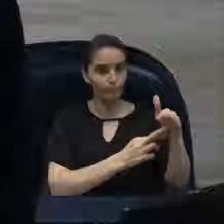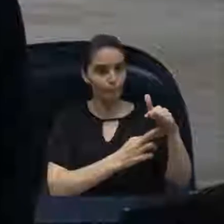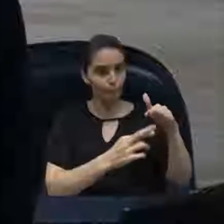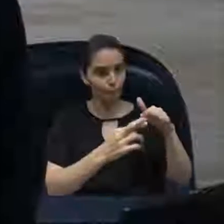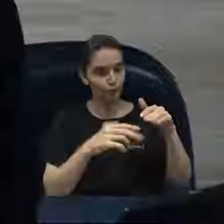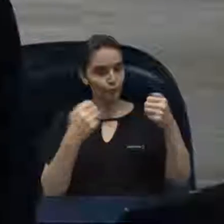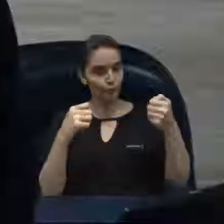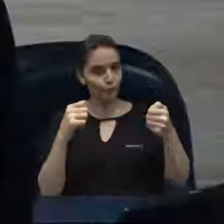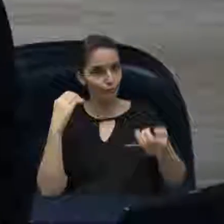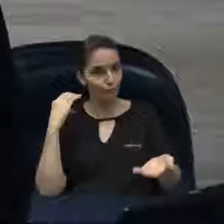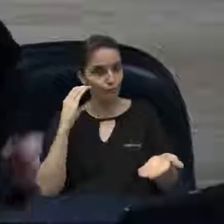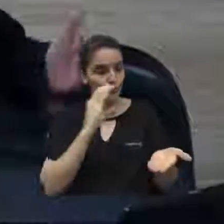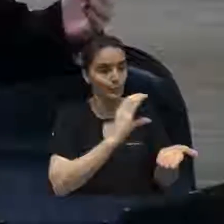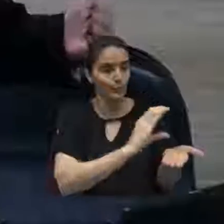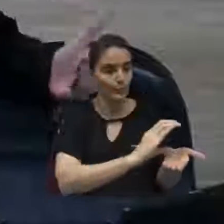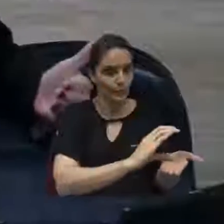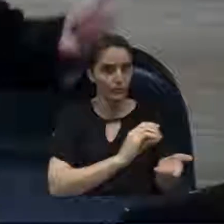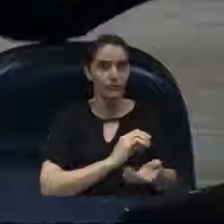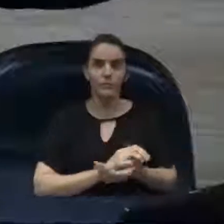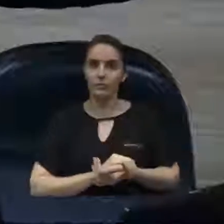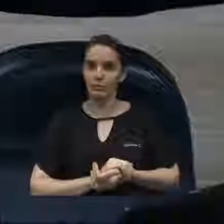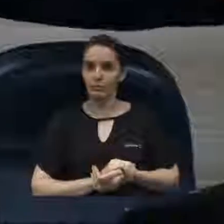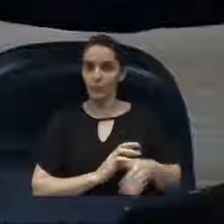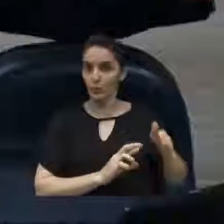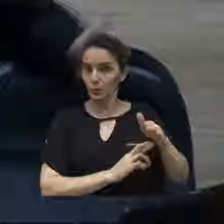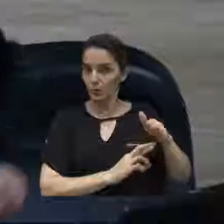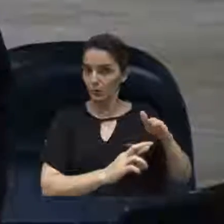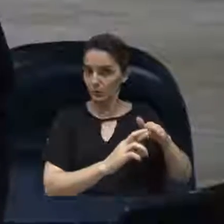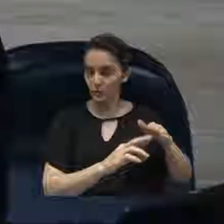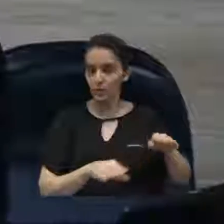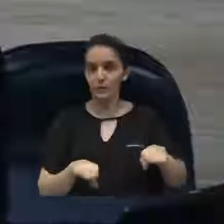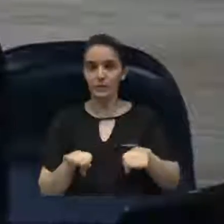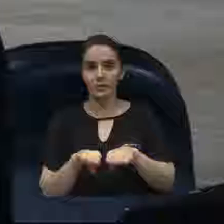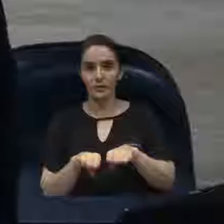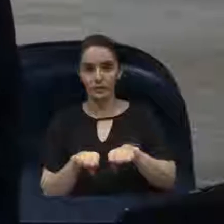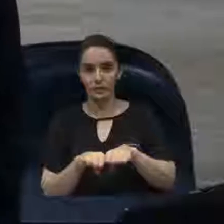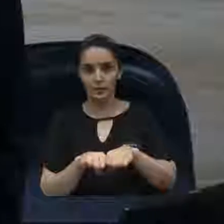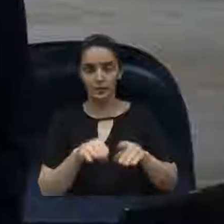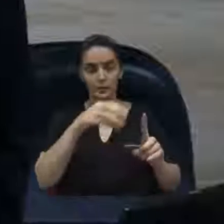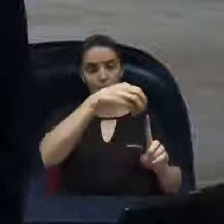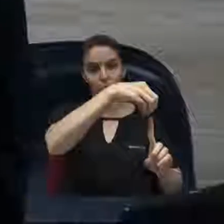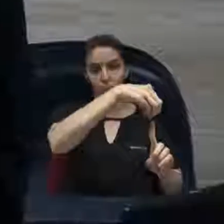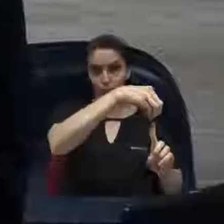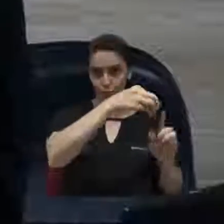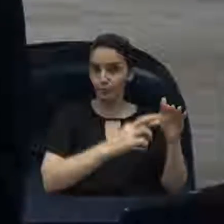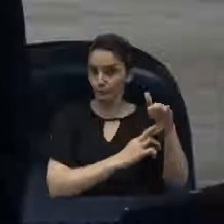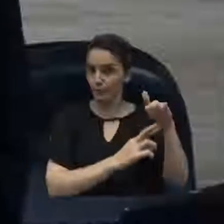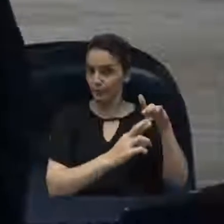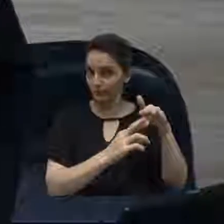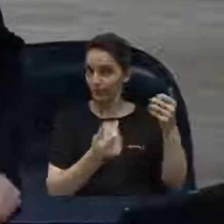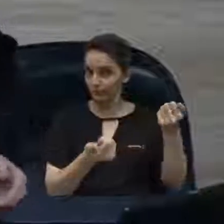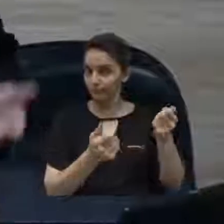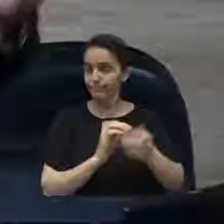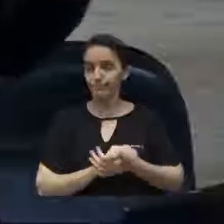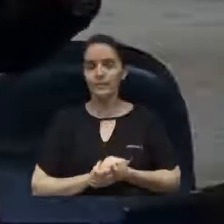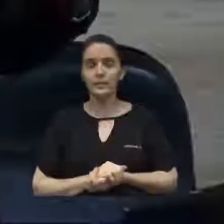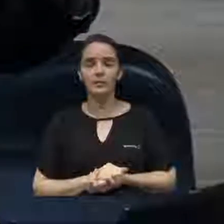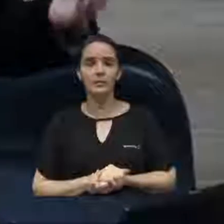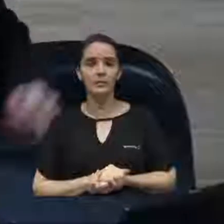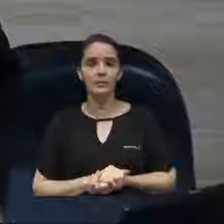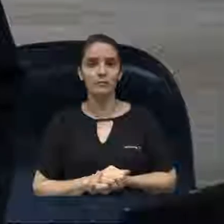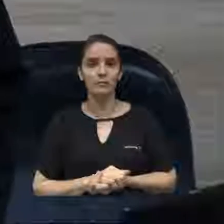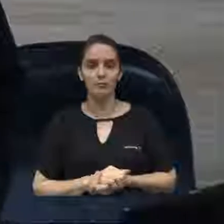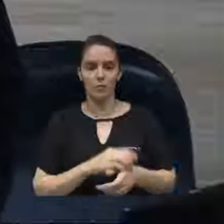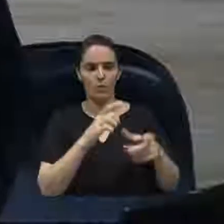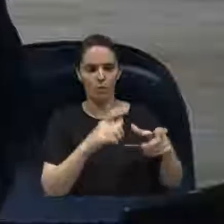investimentos. Nós temos ali não só a rodoviária, mas como também ainda o terminal. Uma área